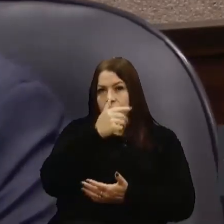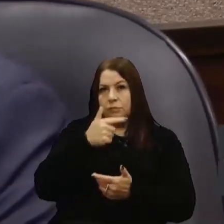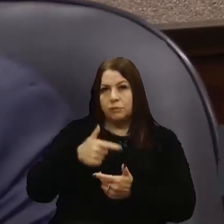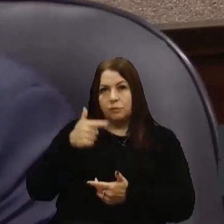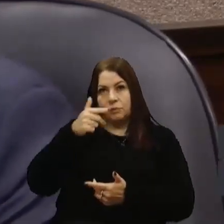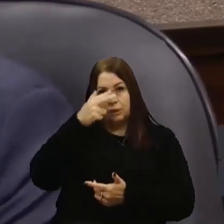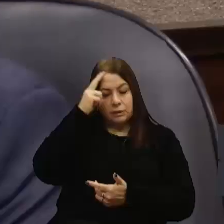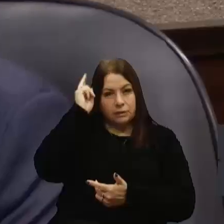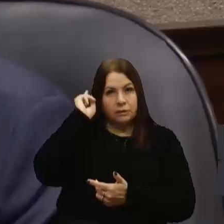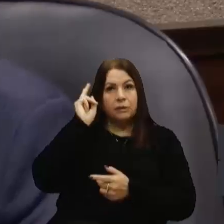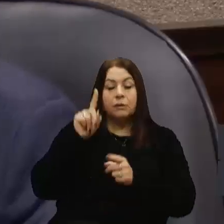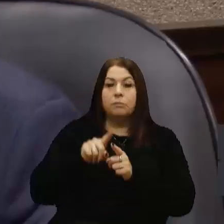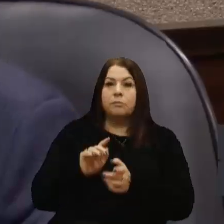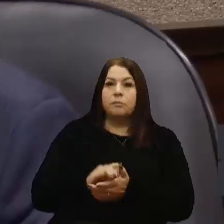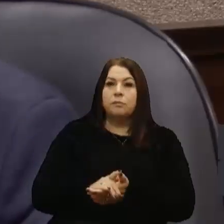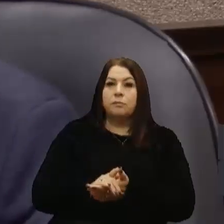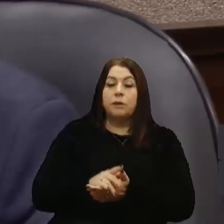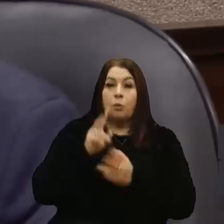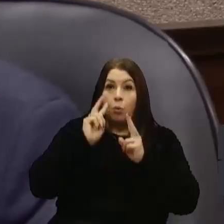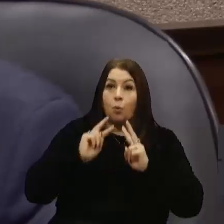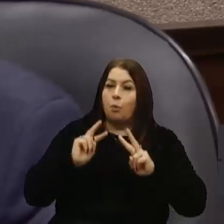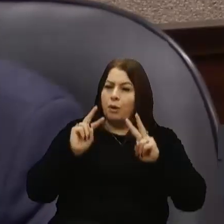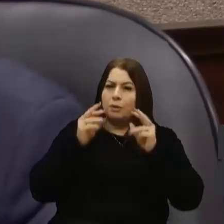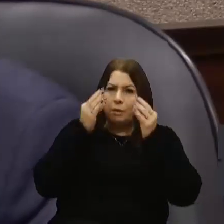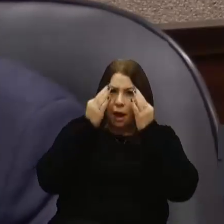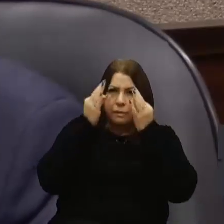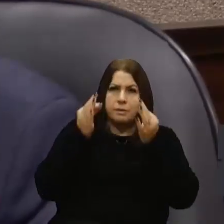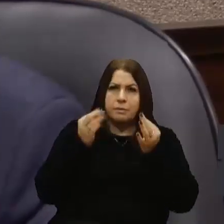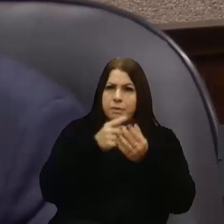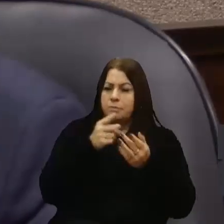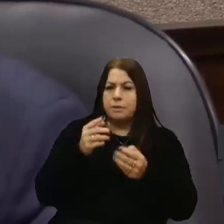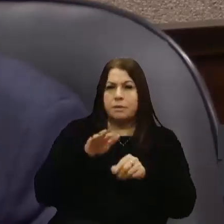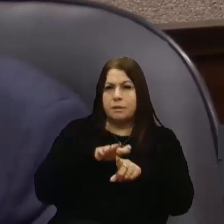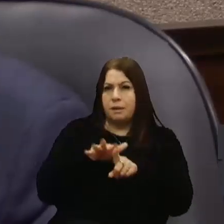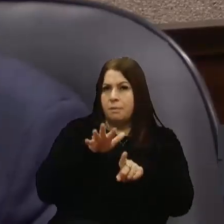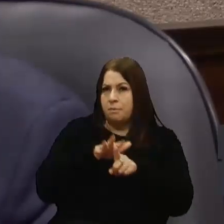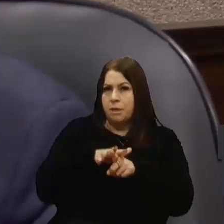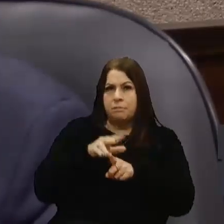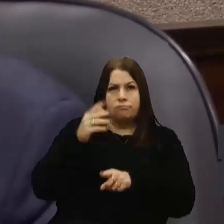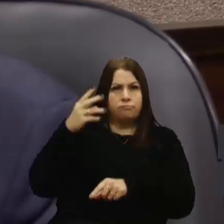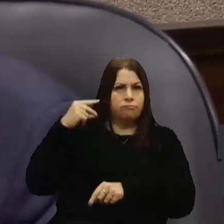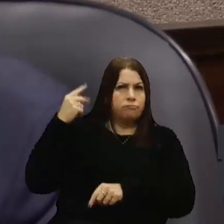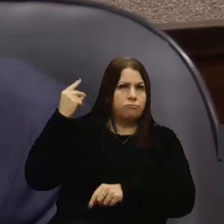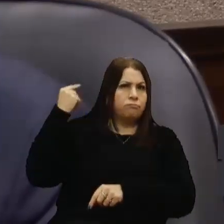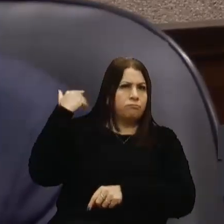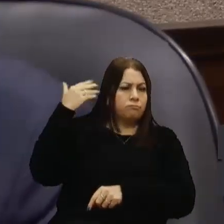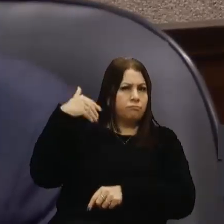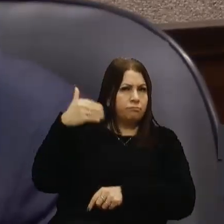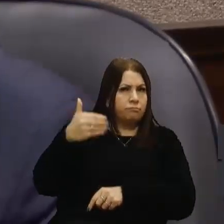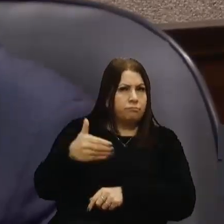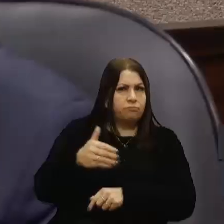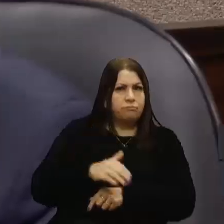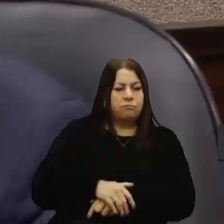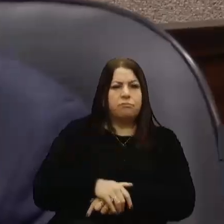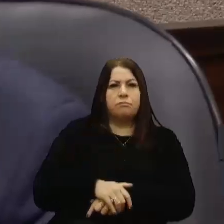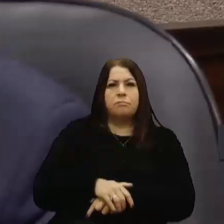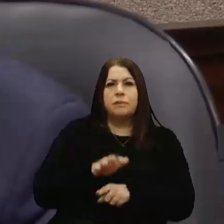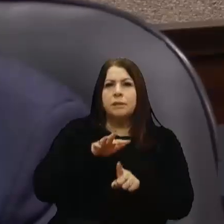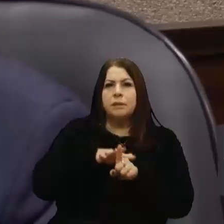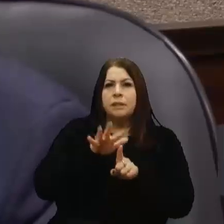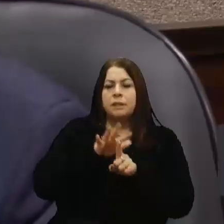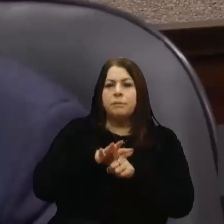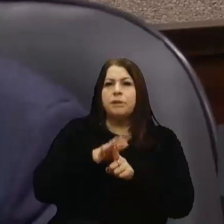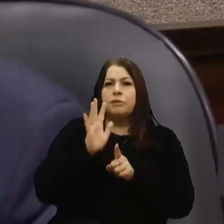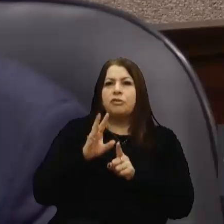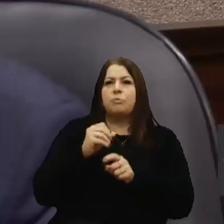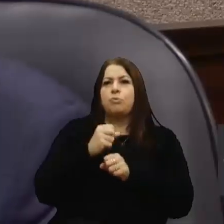Nespolo estão olhando atentamente para essas demandas, que são demandas históricas, vereador D'Ambrossi. São demandas